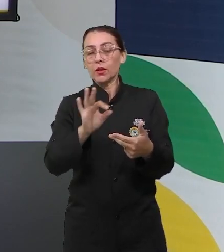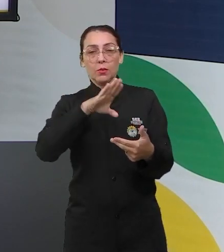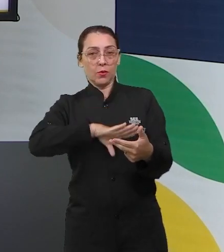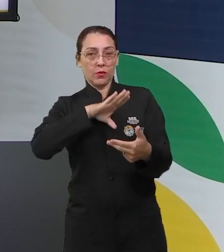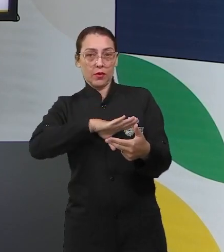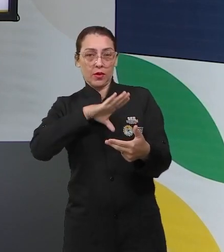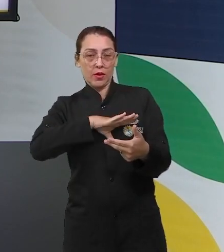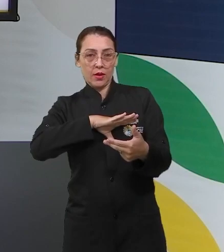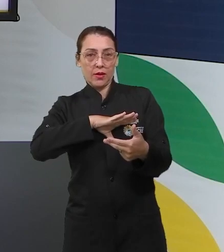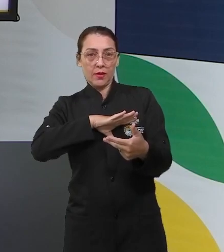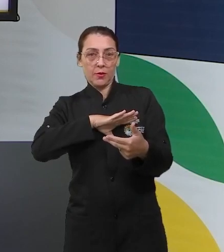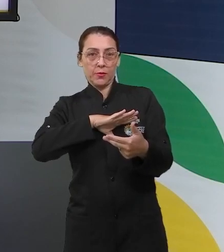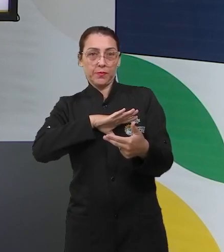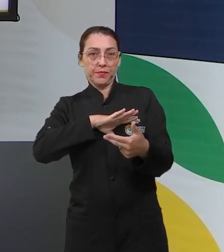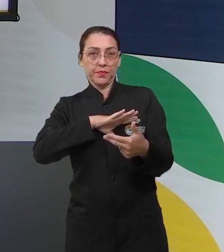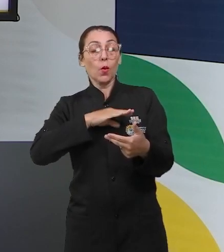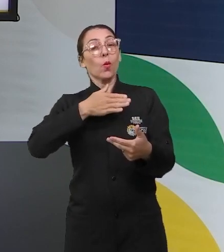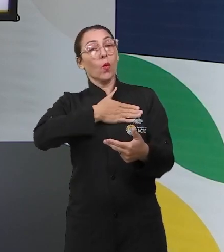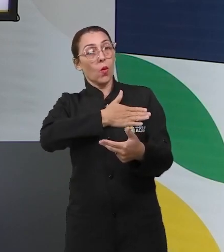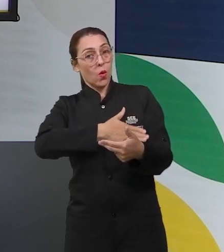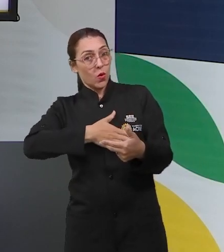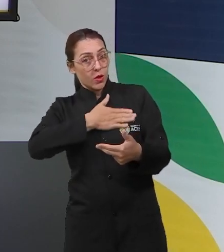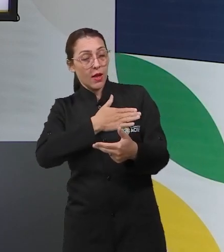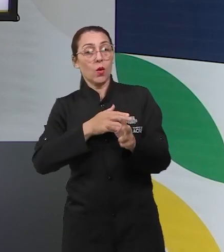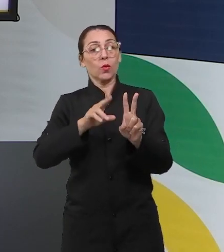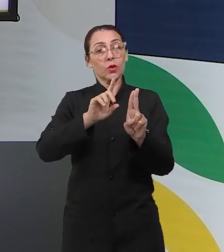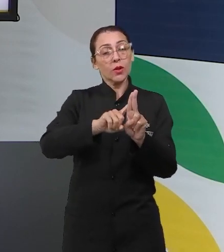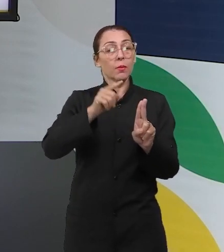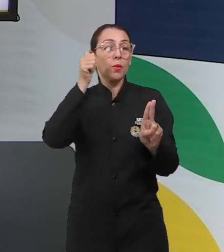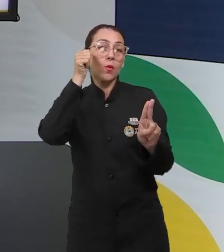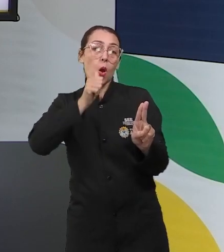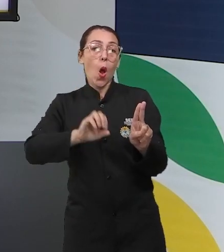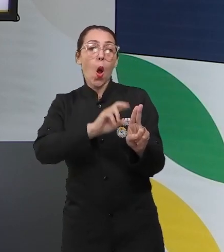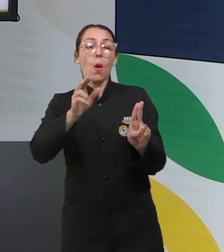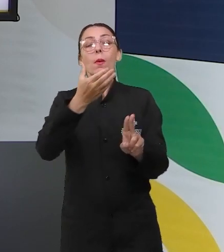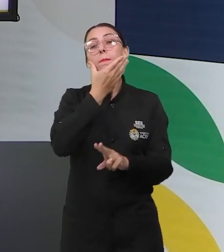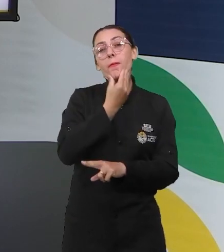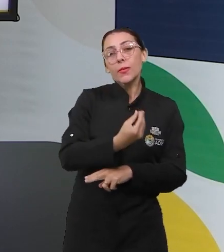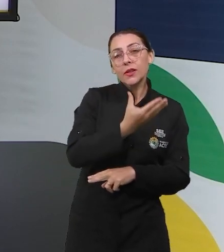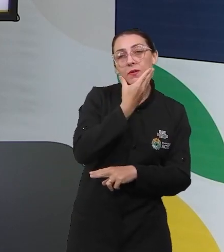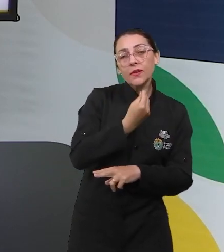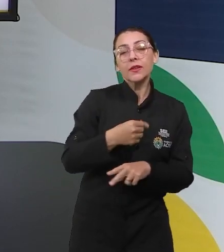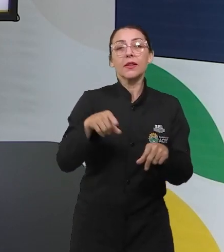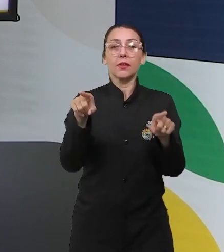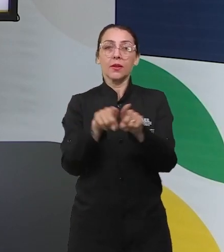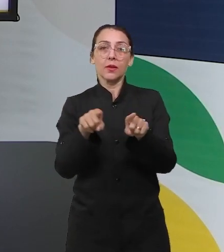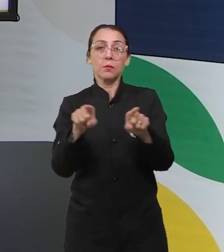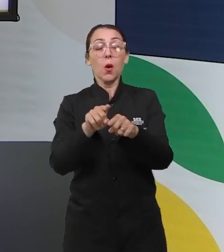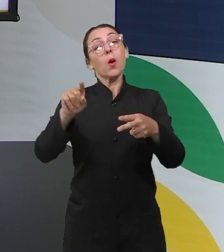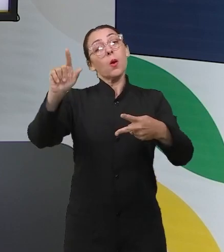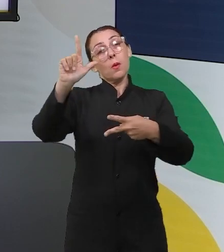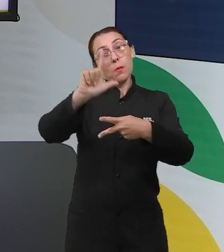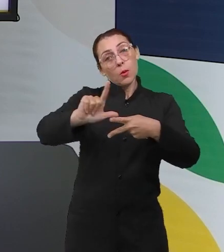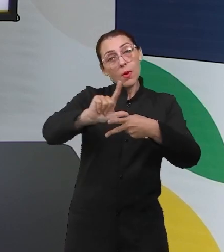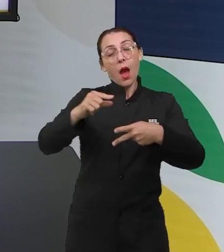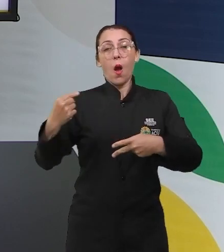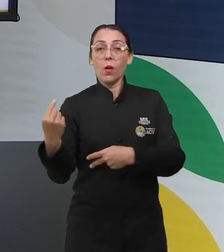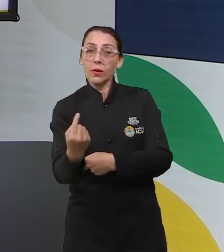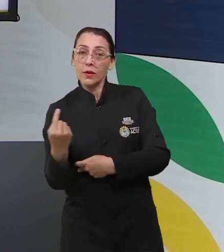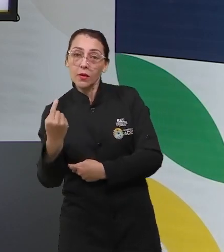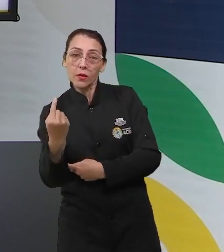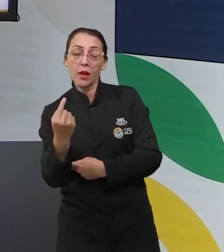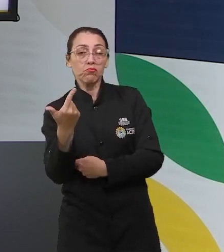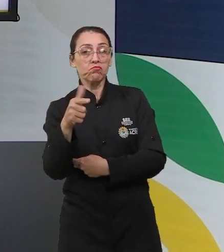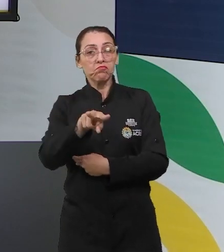português. Então, o gostar se utiliza tanto para o feminino, quanto para o masculino, tanto para o singular, quanto para o plural. É